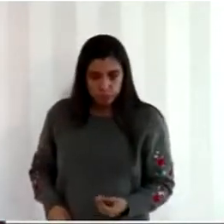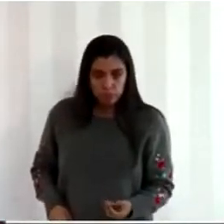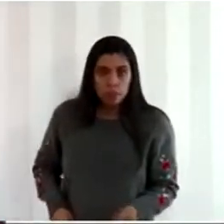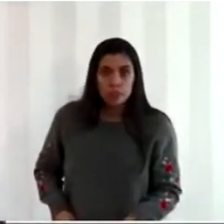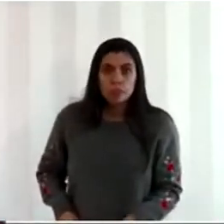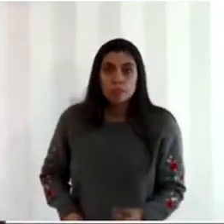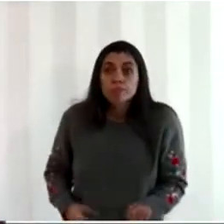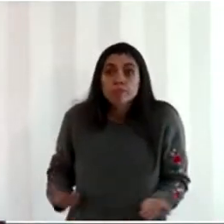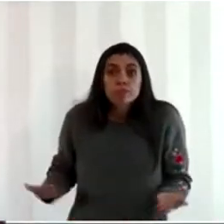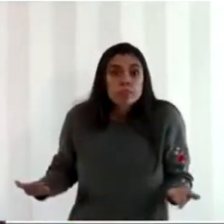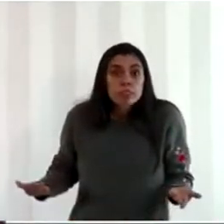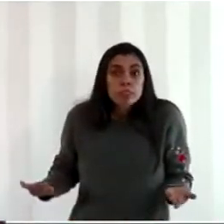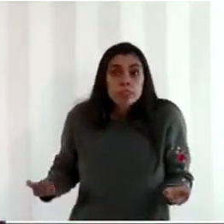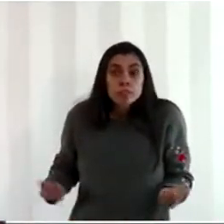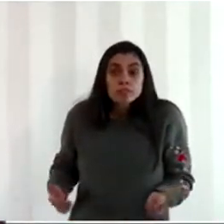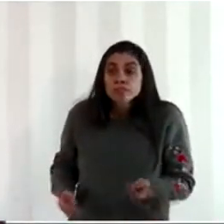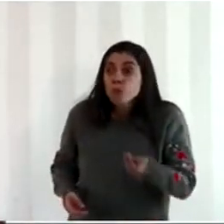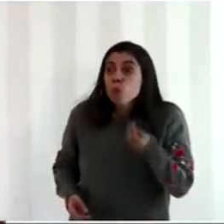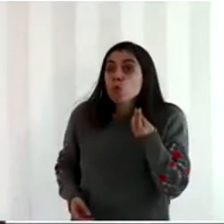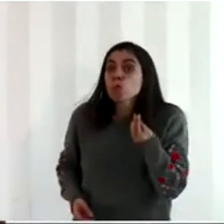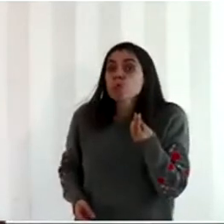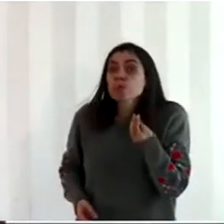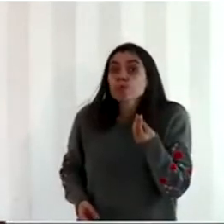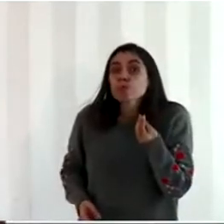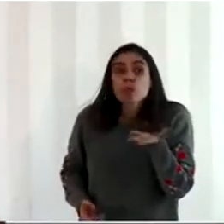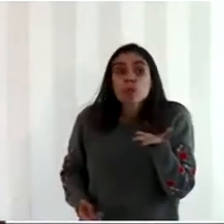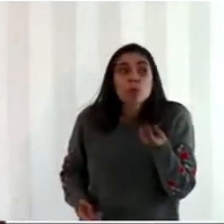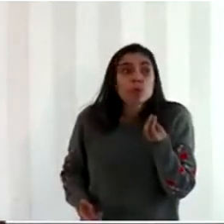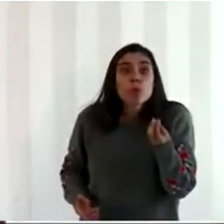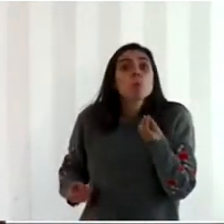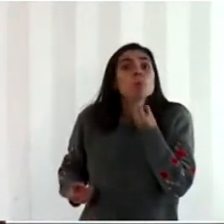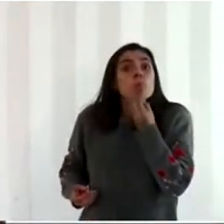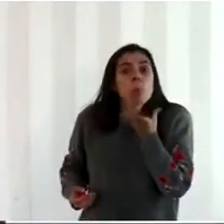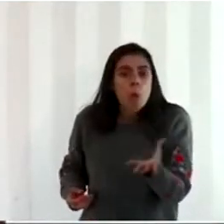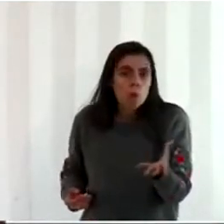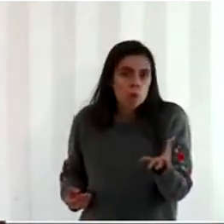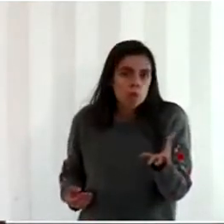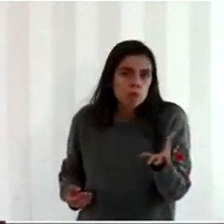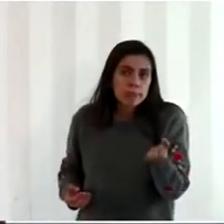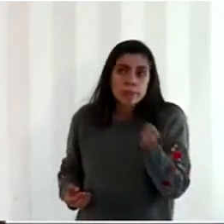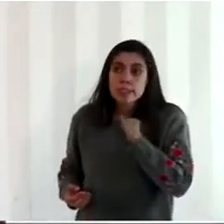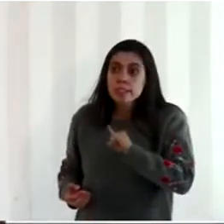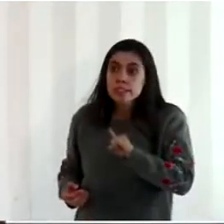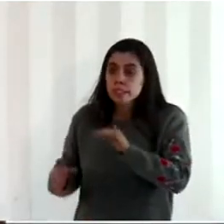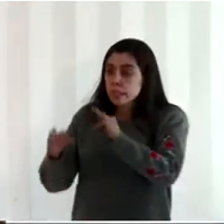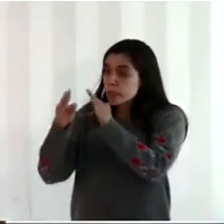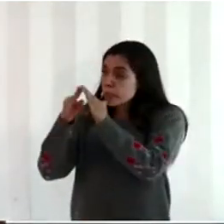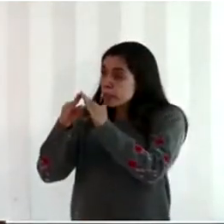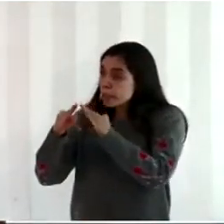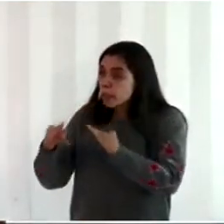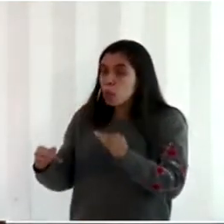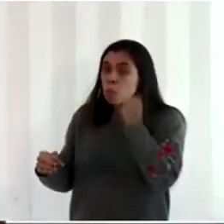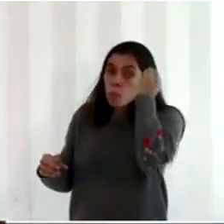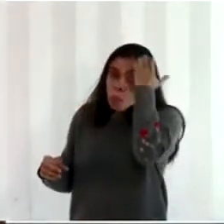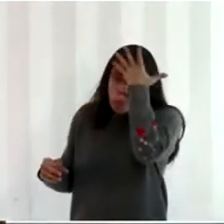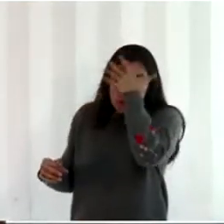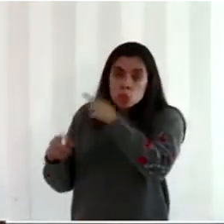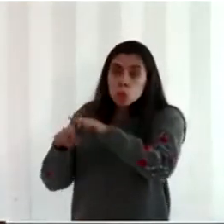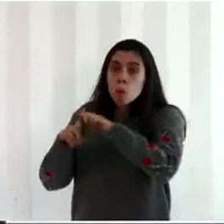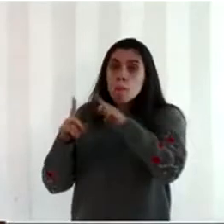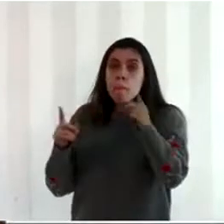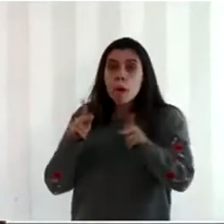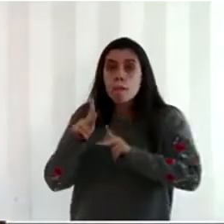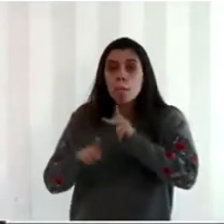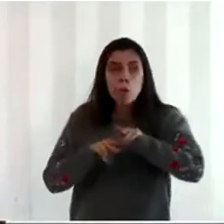os utensílios que Ciro mandou trazer de volta, que Dario mandou levar de volta para colocar no templo? Mas vale aqui uma